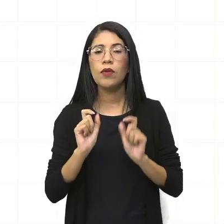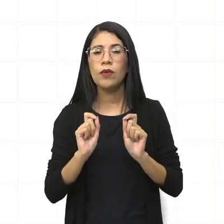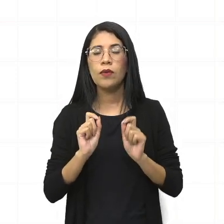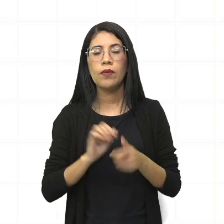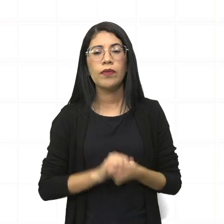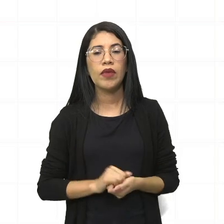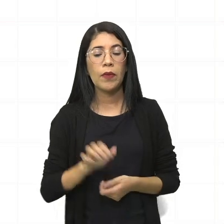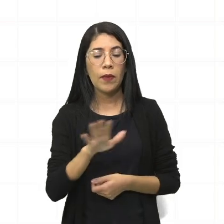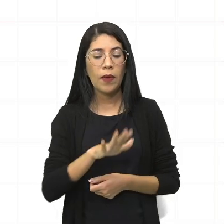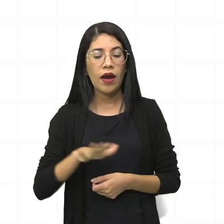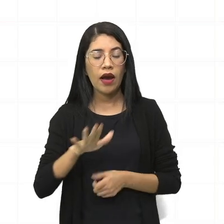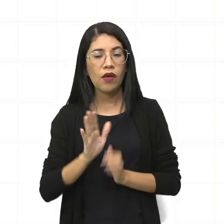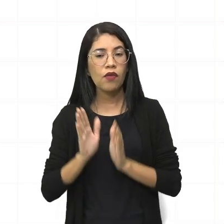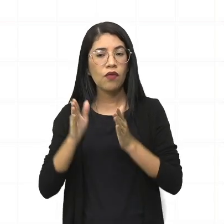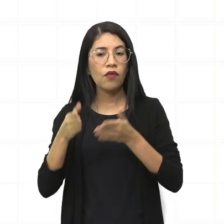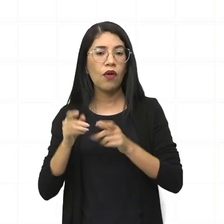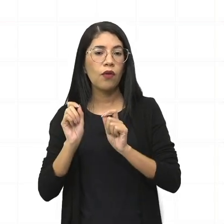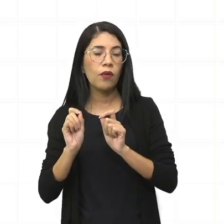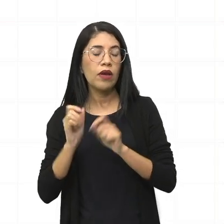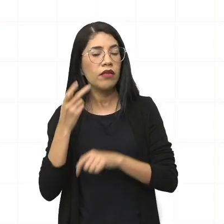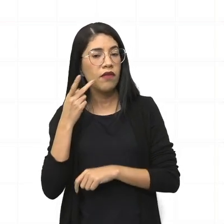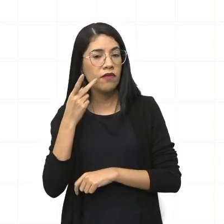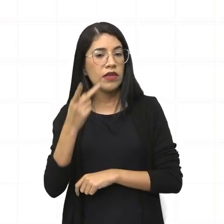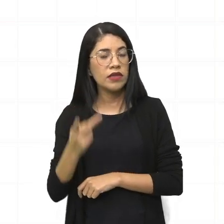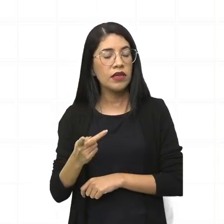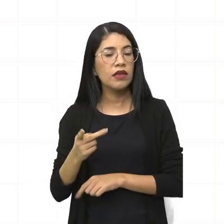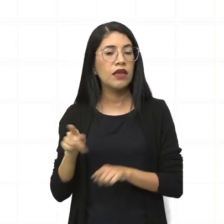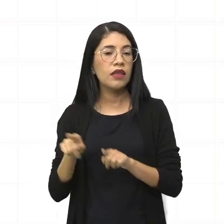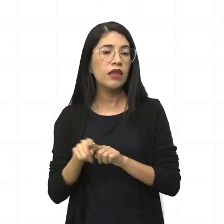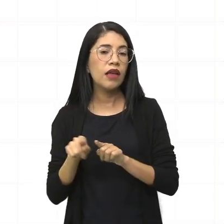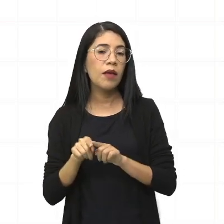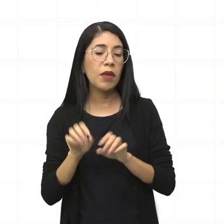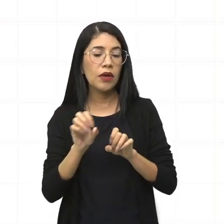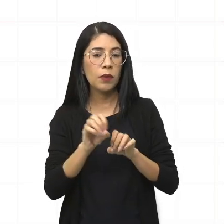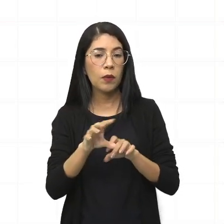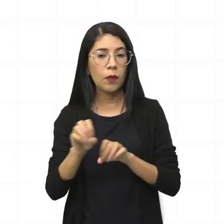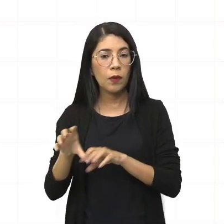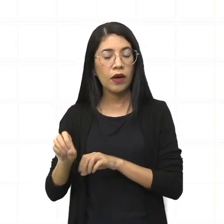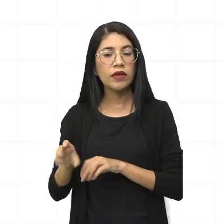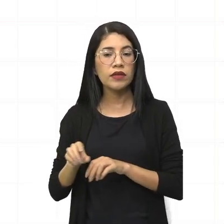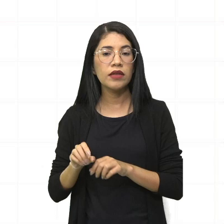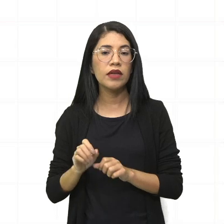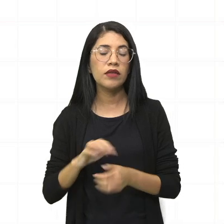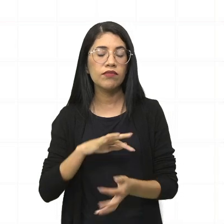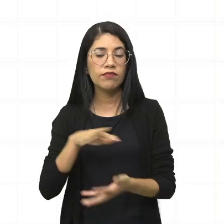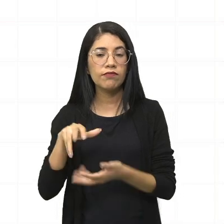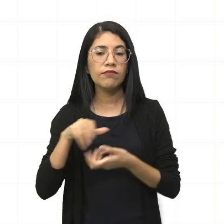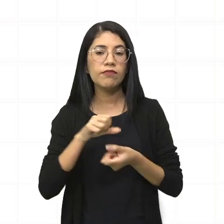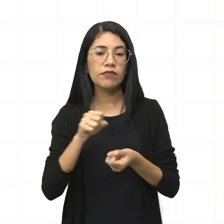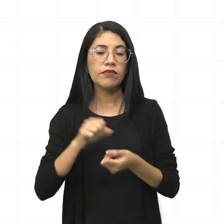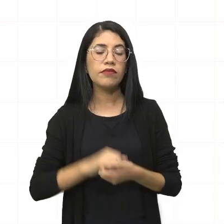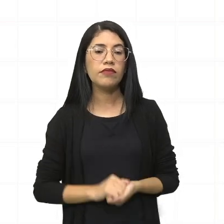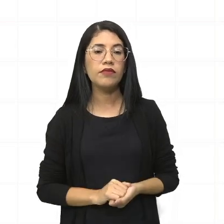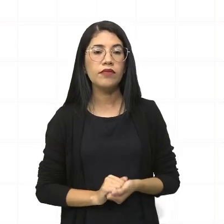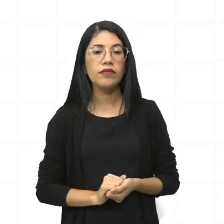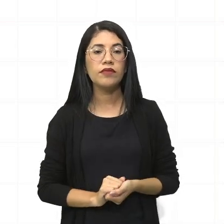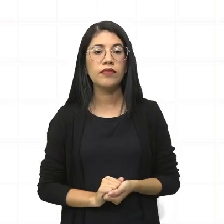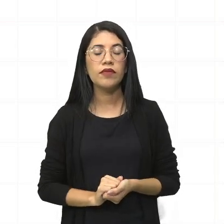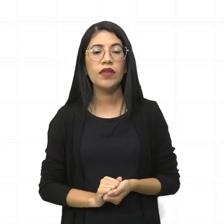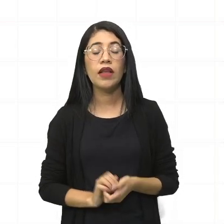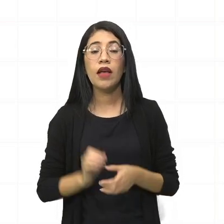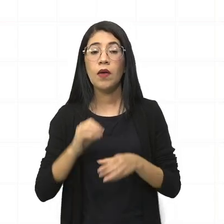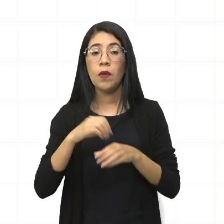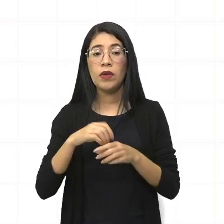aquelas áreas mais voltadas à visitação e à atividade educativa de sustentabilidade. Então, dentro